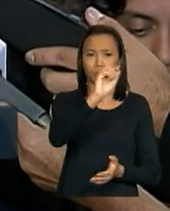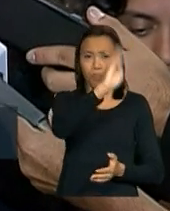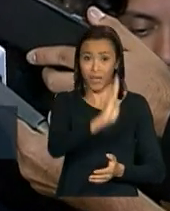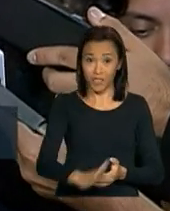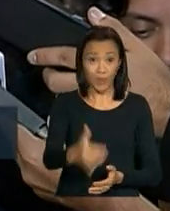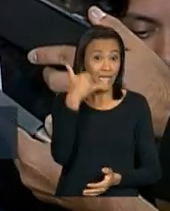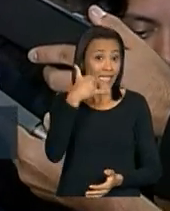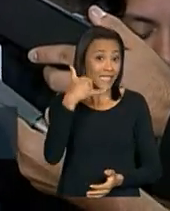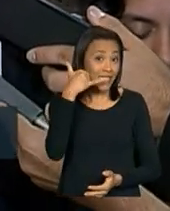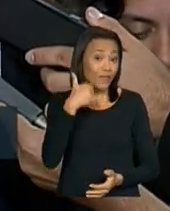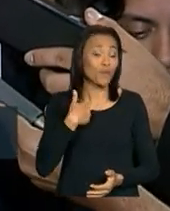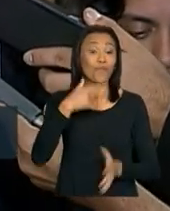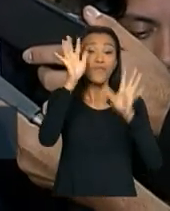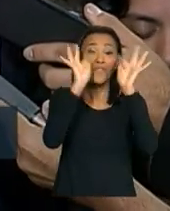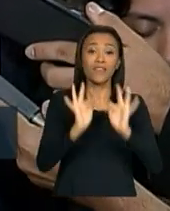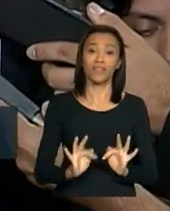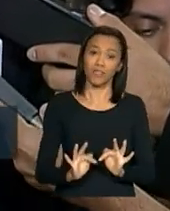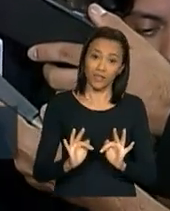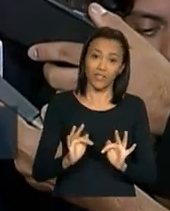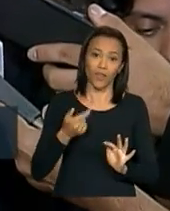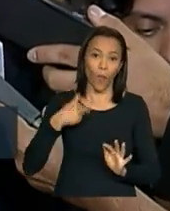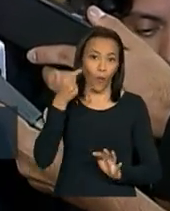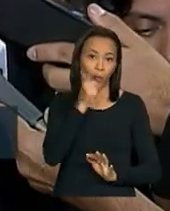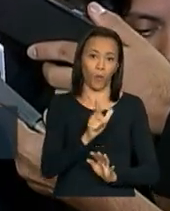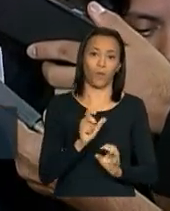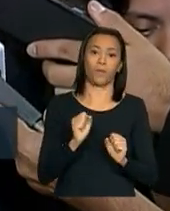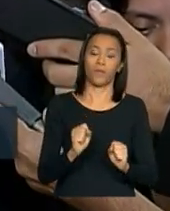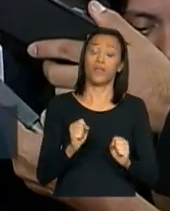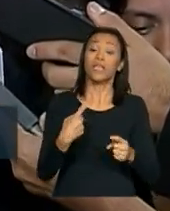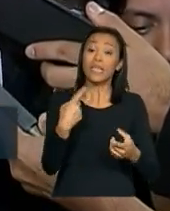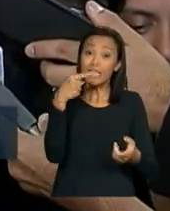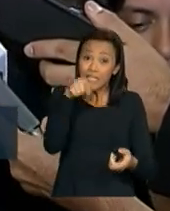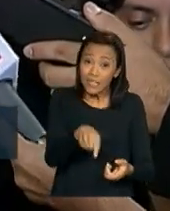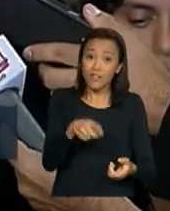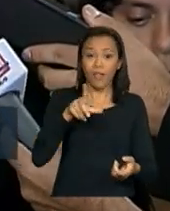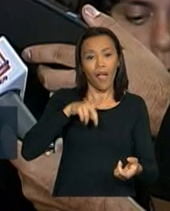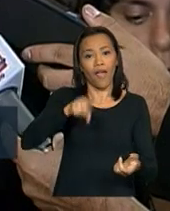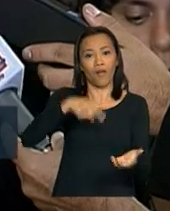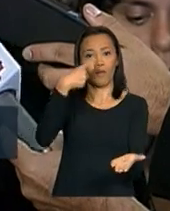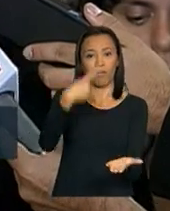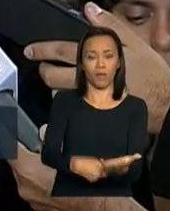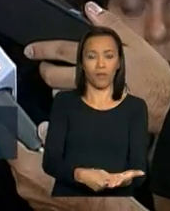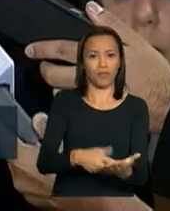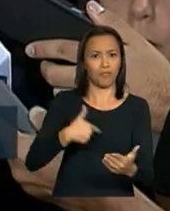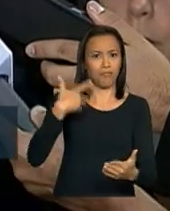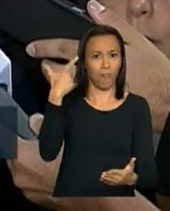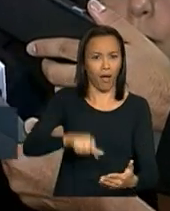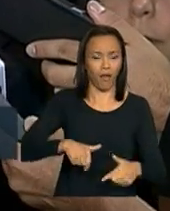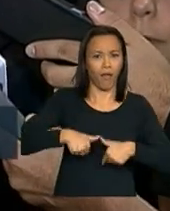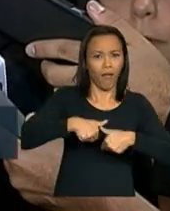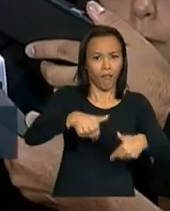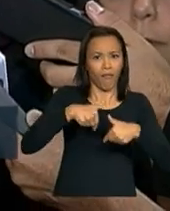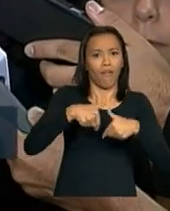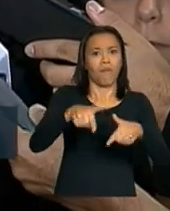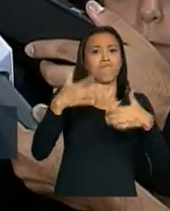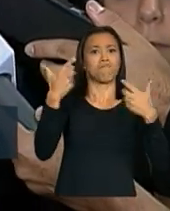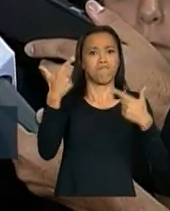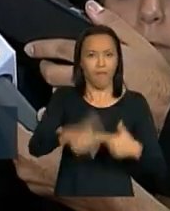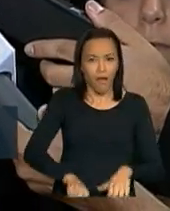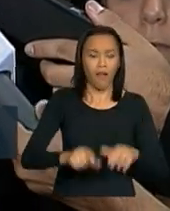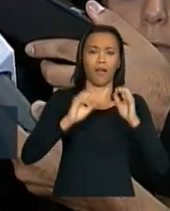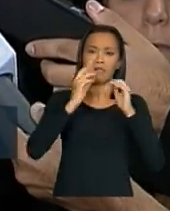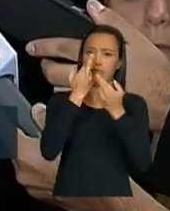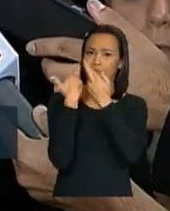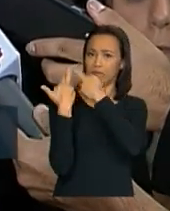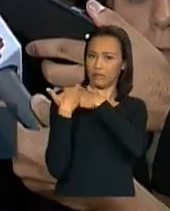estão felizes. E isso implica no dever e na obrigação de mais trabalho, mais